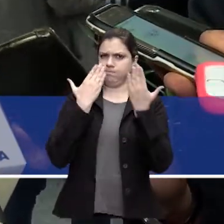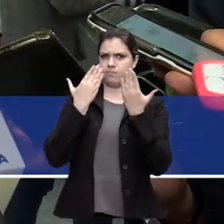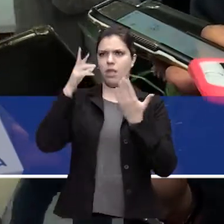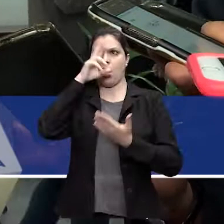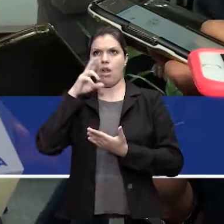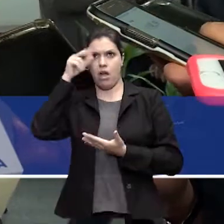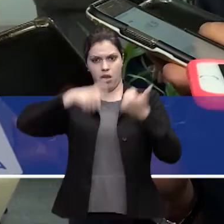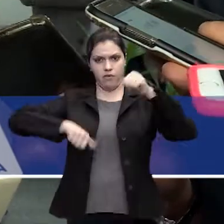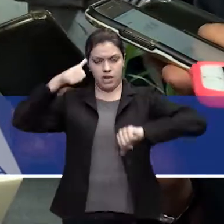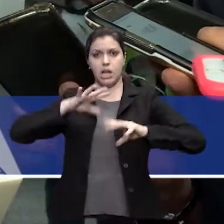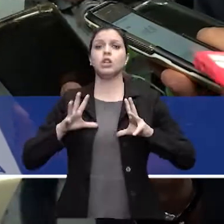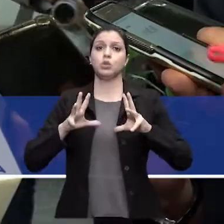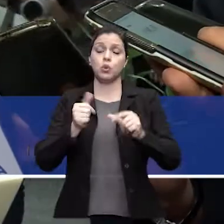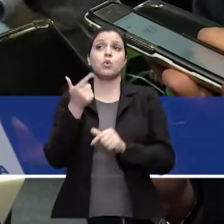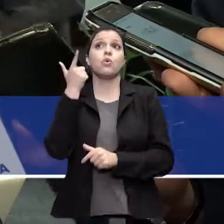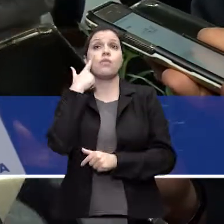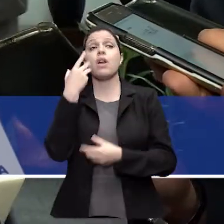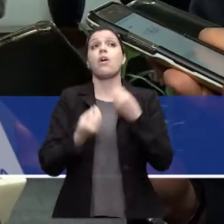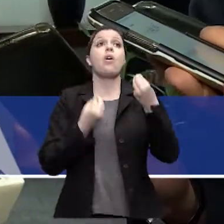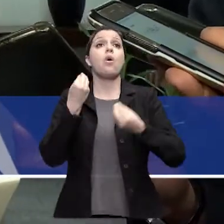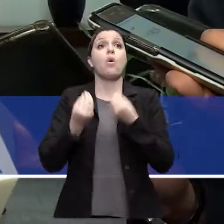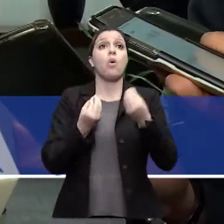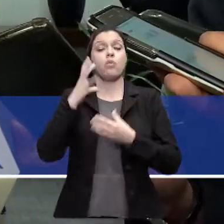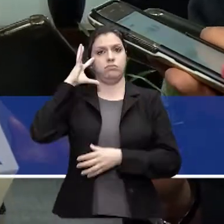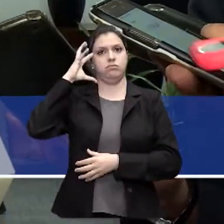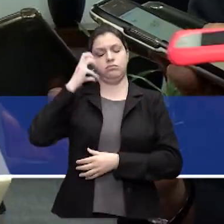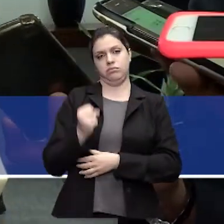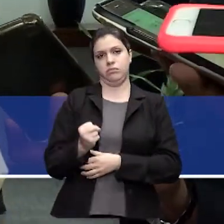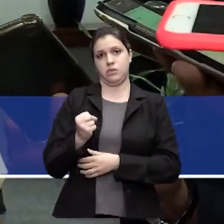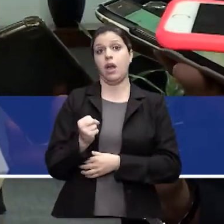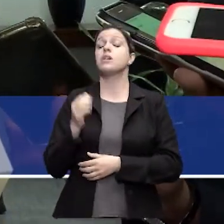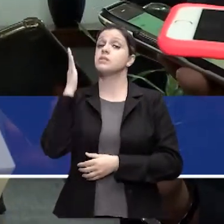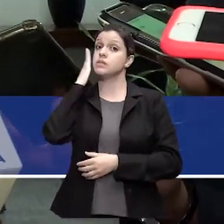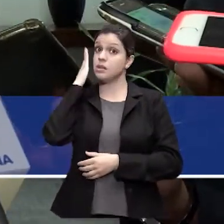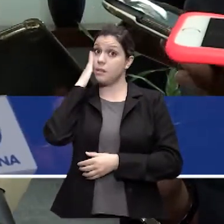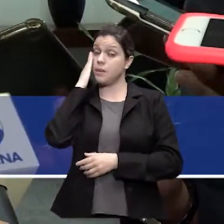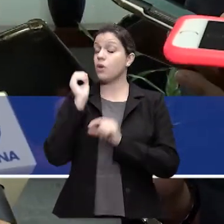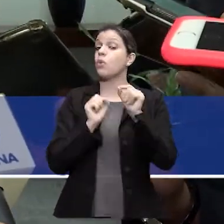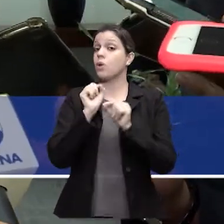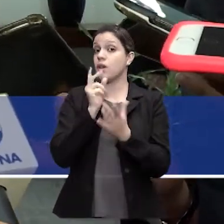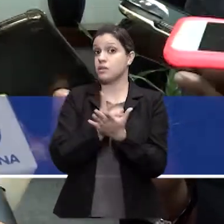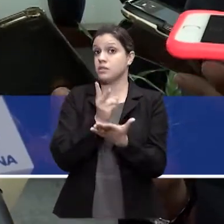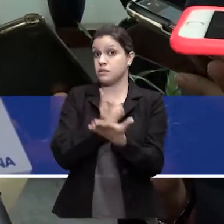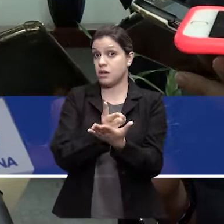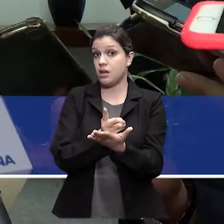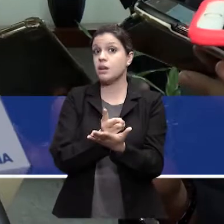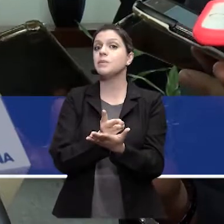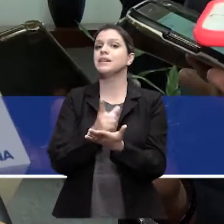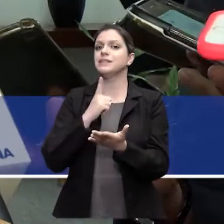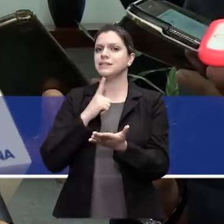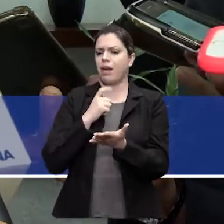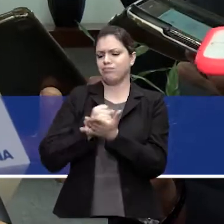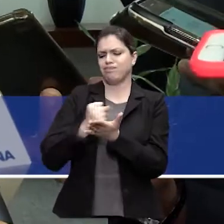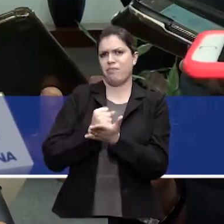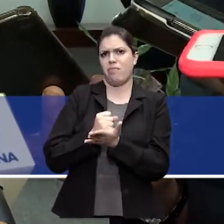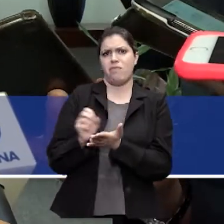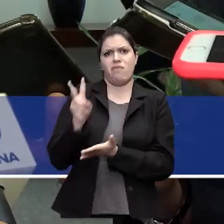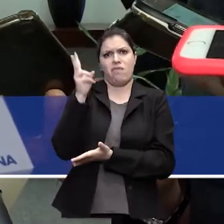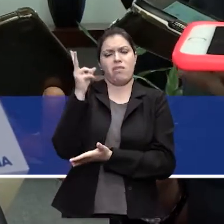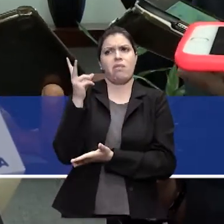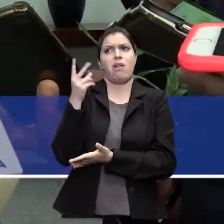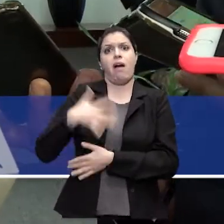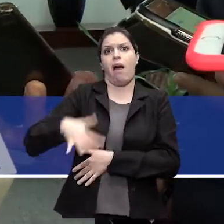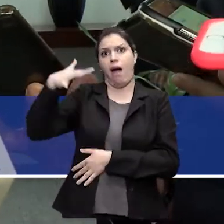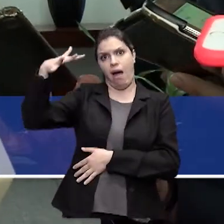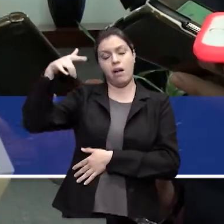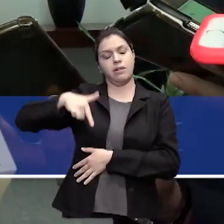partir daí, fazendo um balanço sobre tudo isso que a gente ouvir, fazer o que é possível ser feito, mas sabendo sempre que